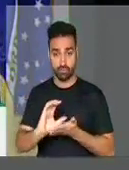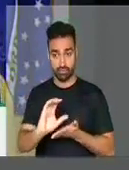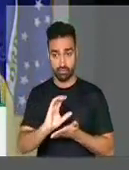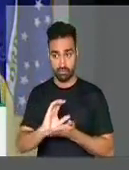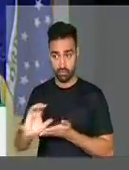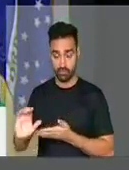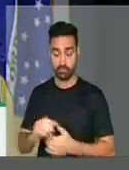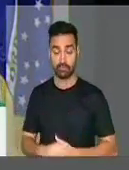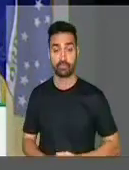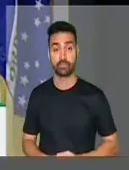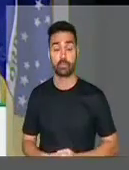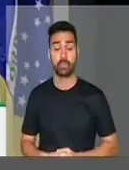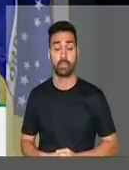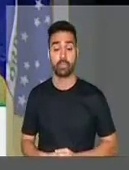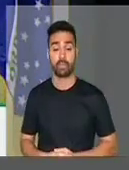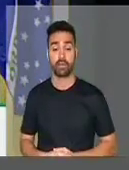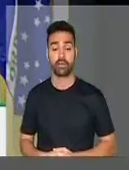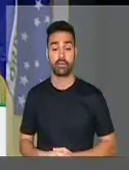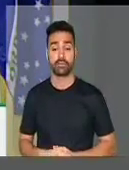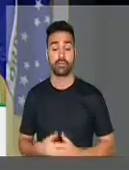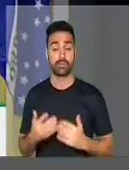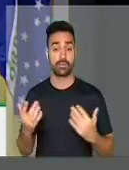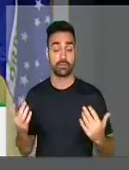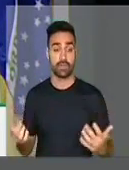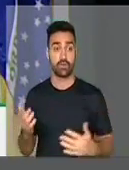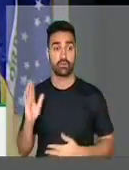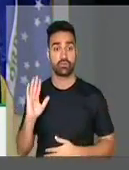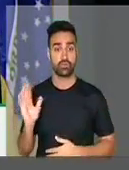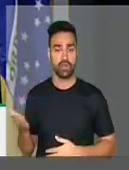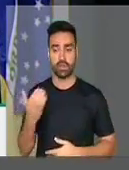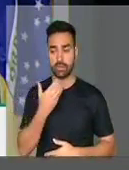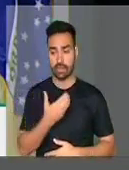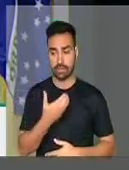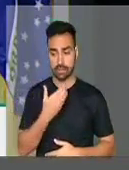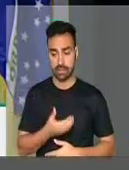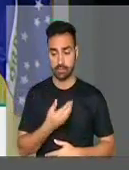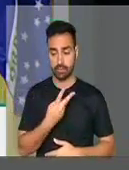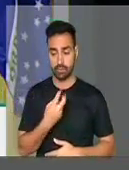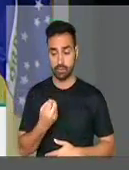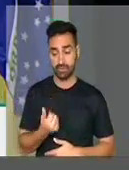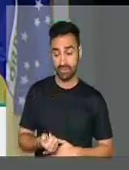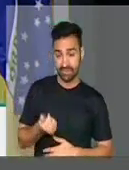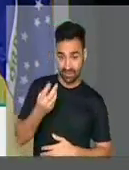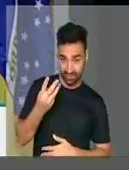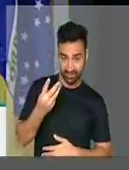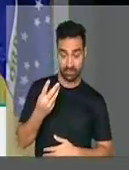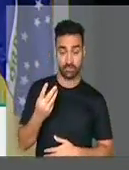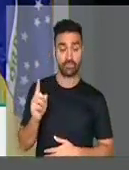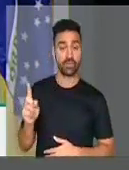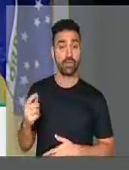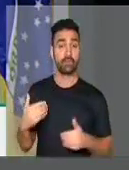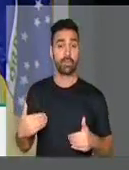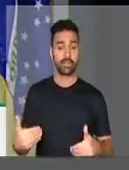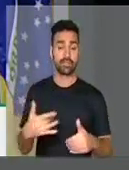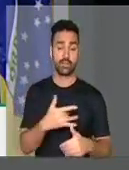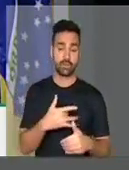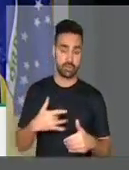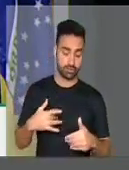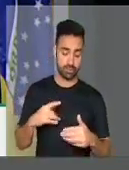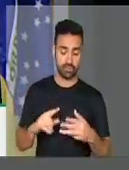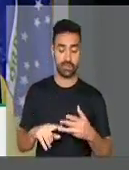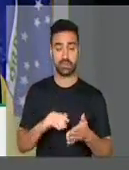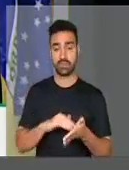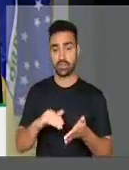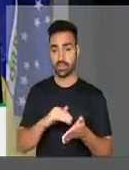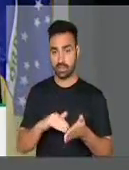outras deficiências. Pelo menos desde dezembro de 2013, o Ministério da Saúde e a Secretaria